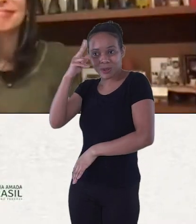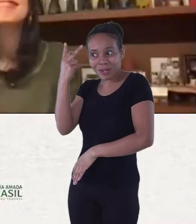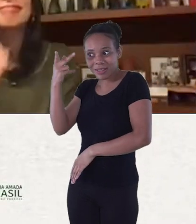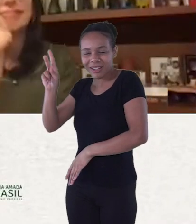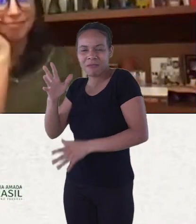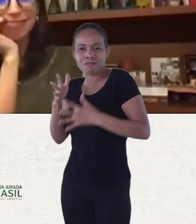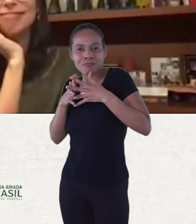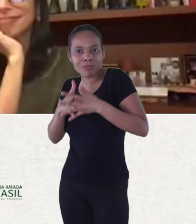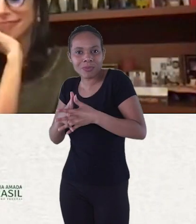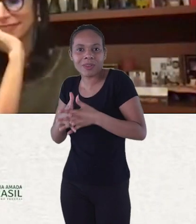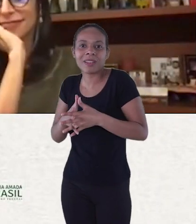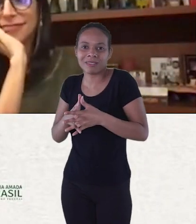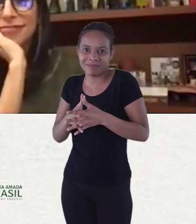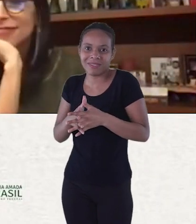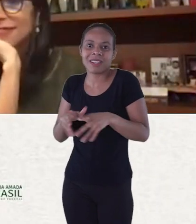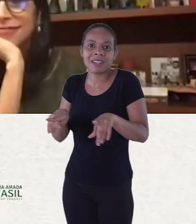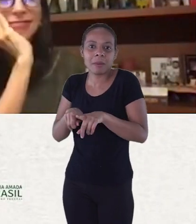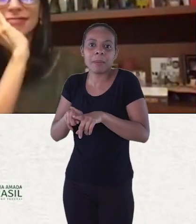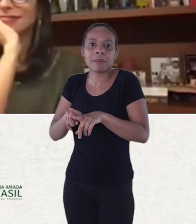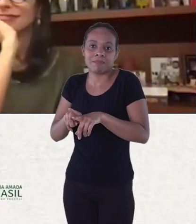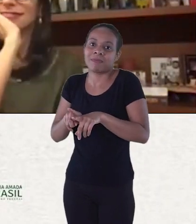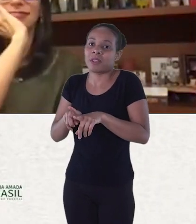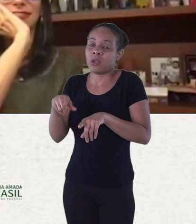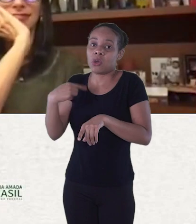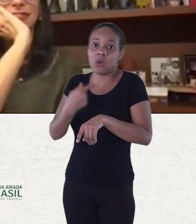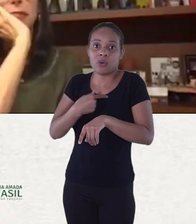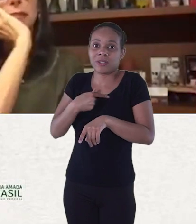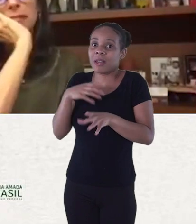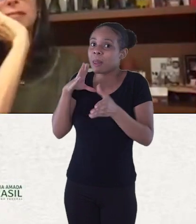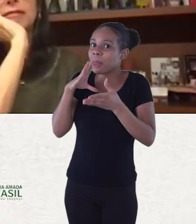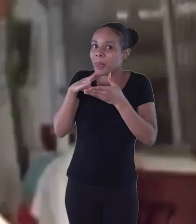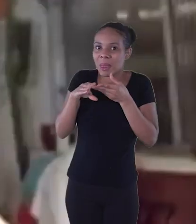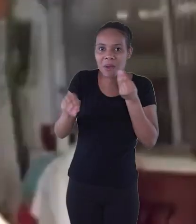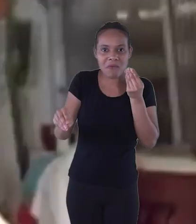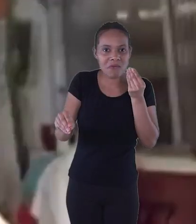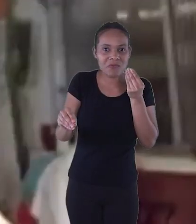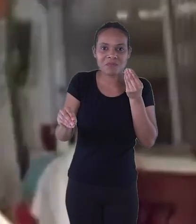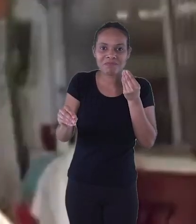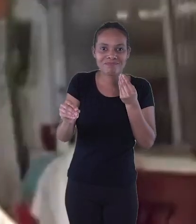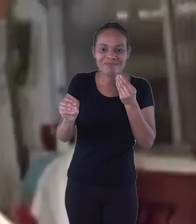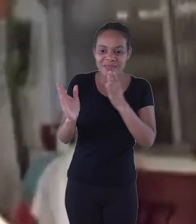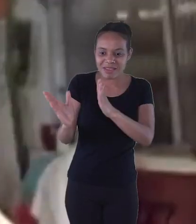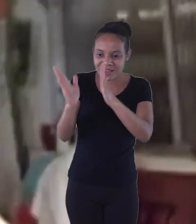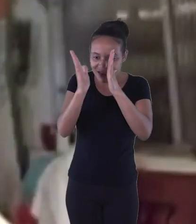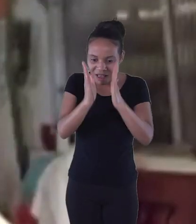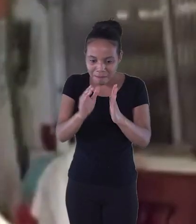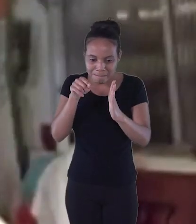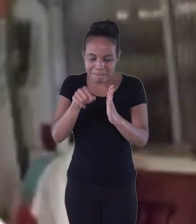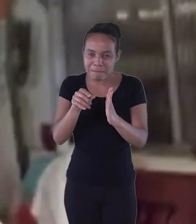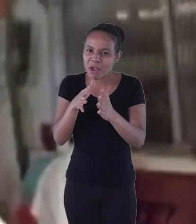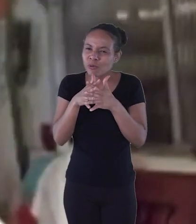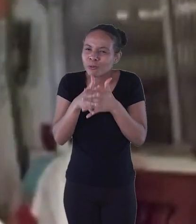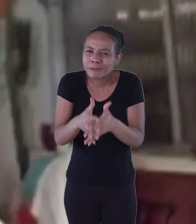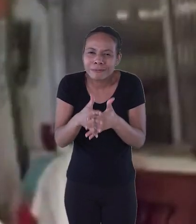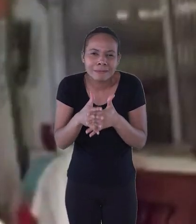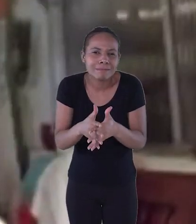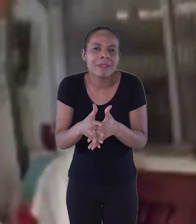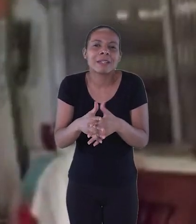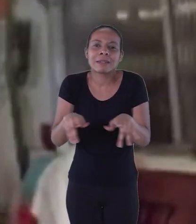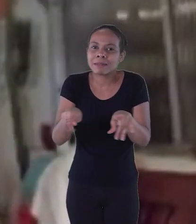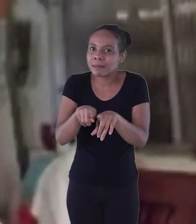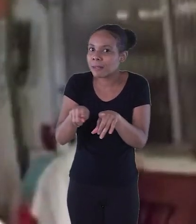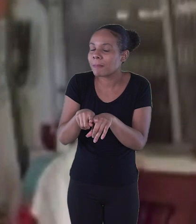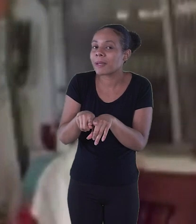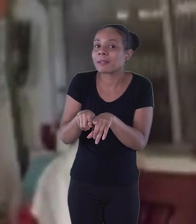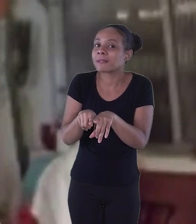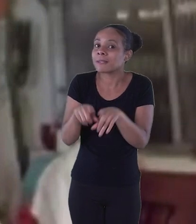você vai saber que a gente não fugiu das complexidades e das porradas que a gente já sabia que poderíamos tomar e que